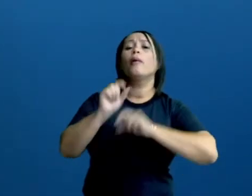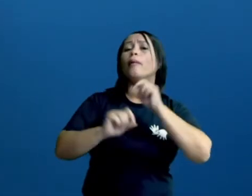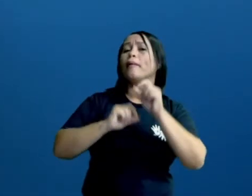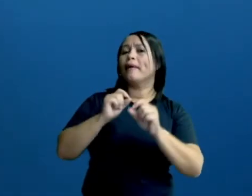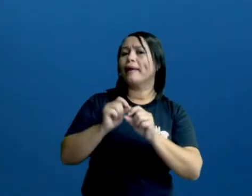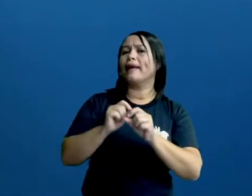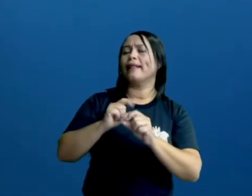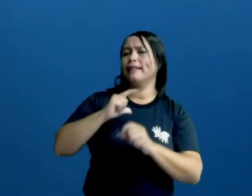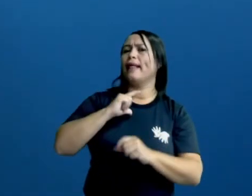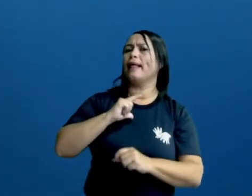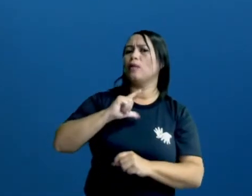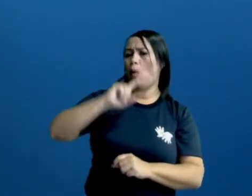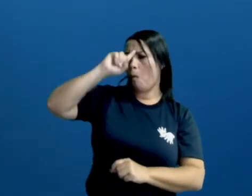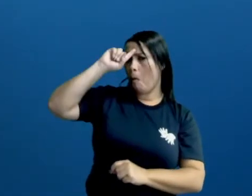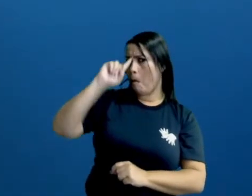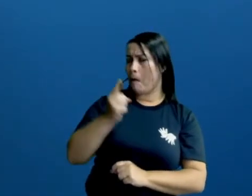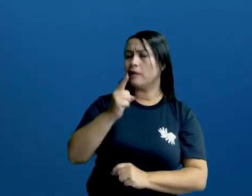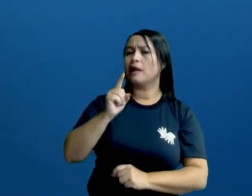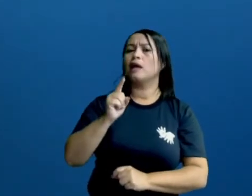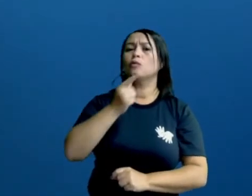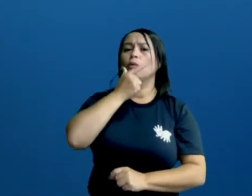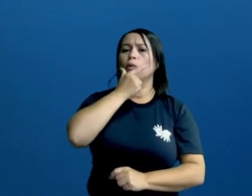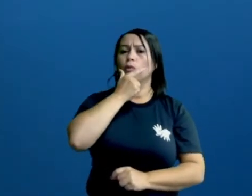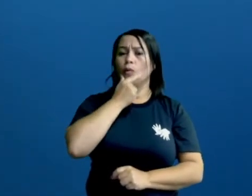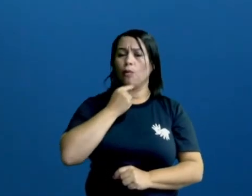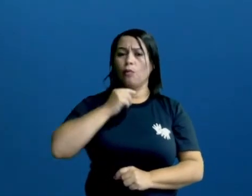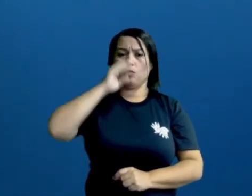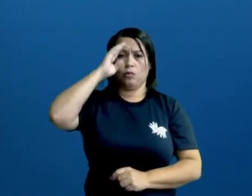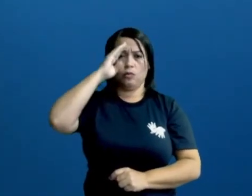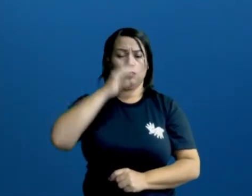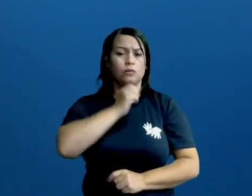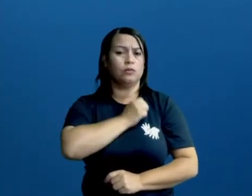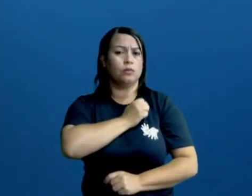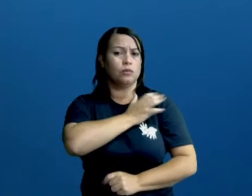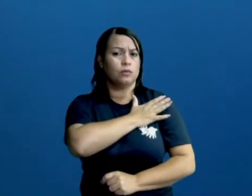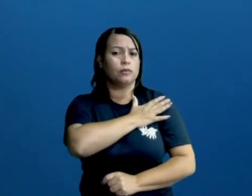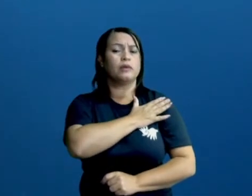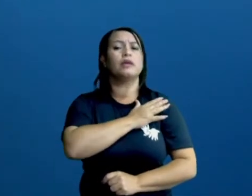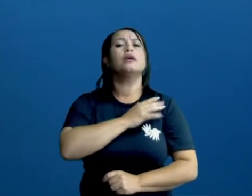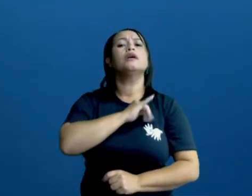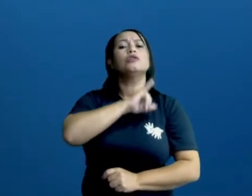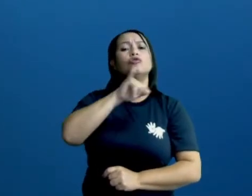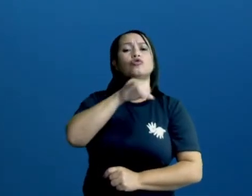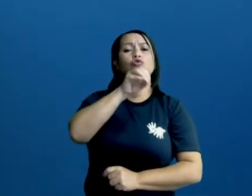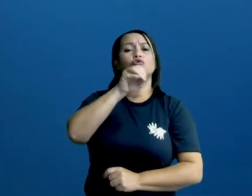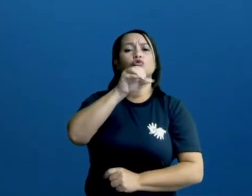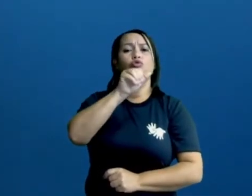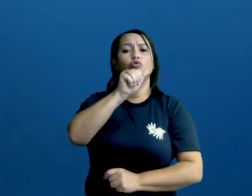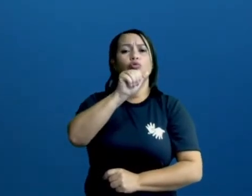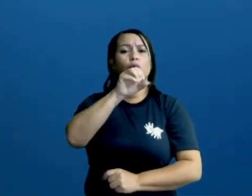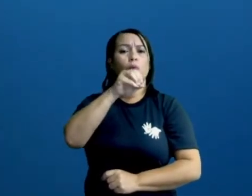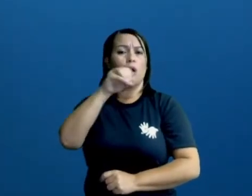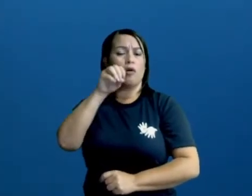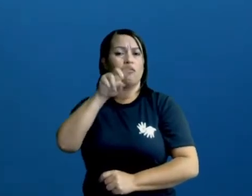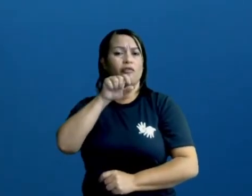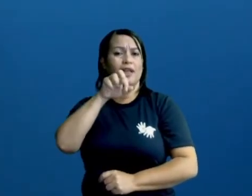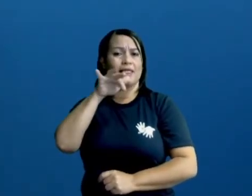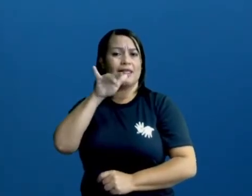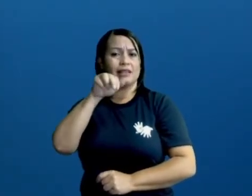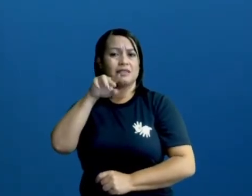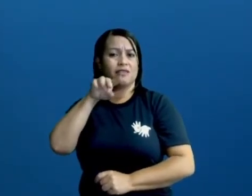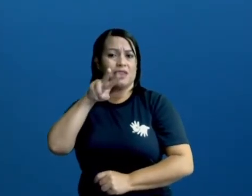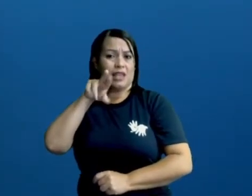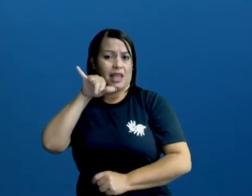do comando de João Fernandes Vieira, que é um dos insurreitos, importante também nesse